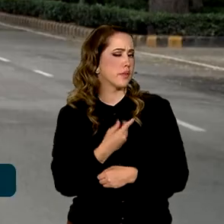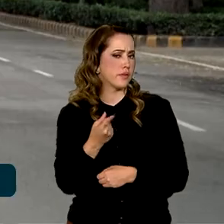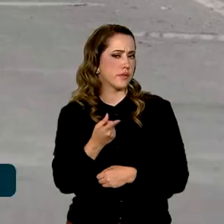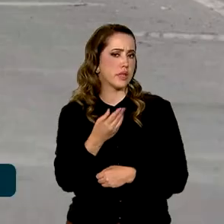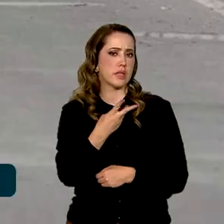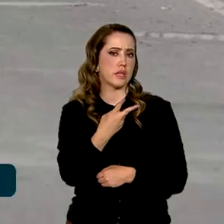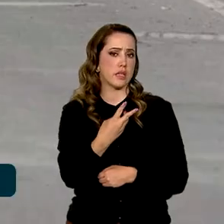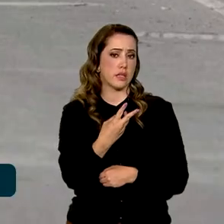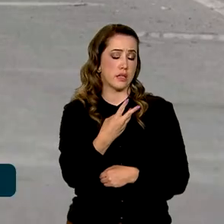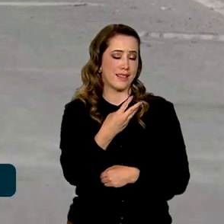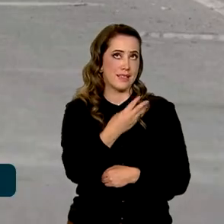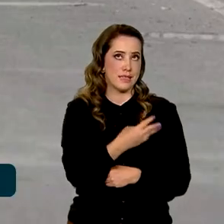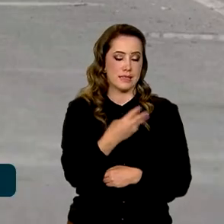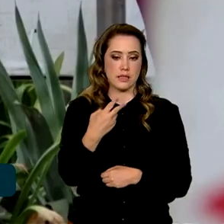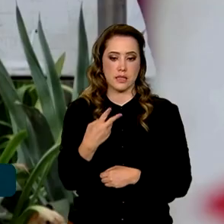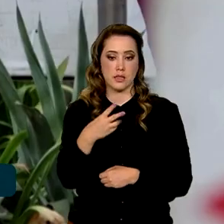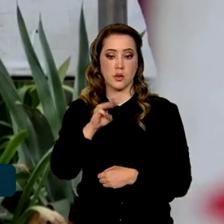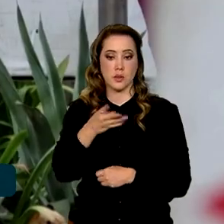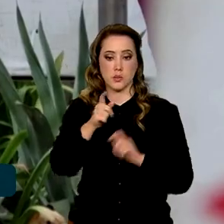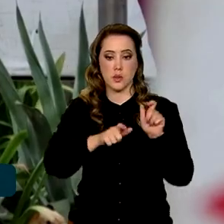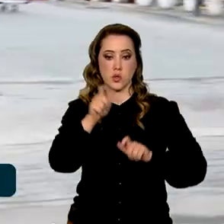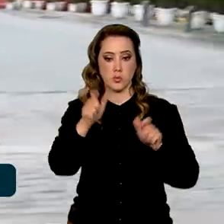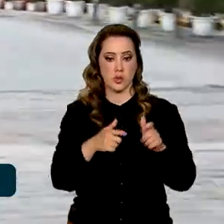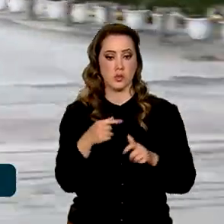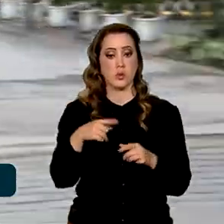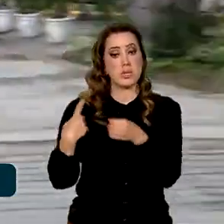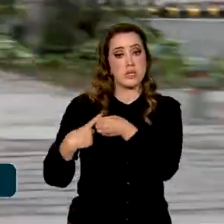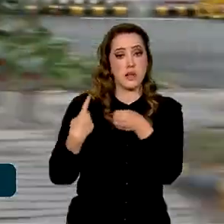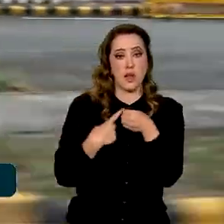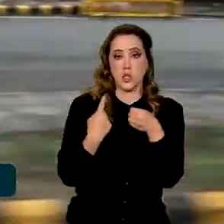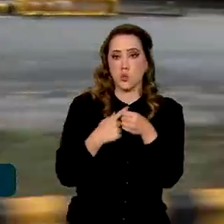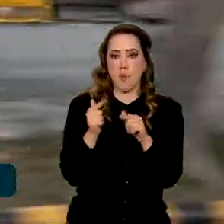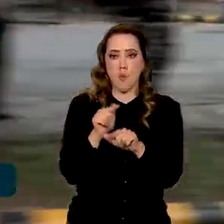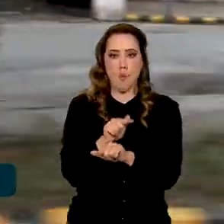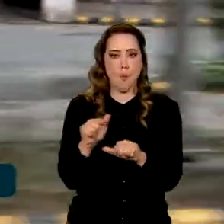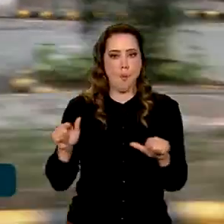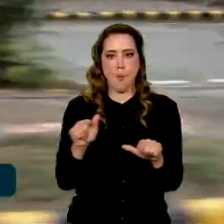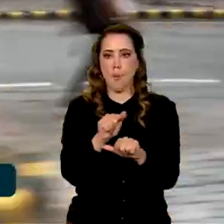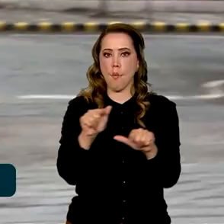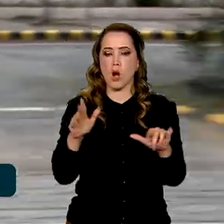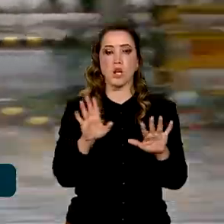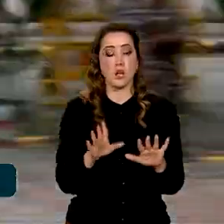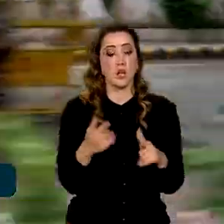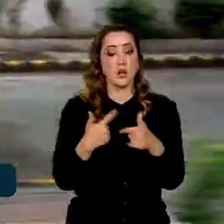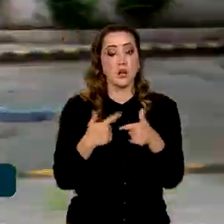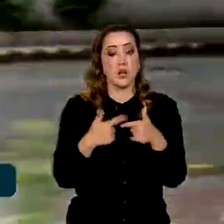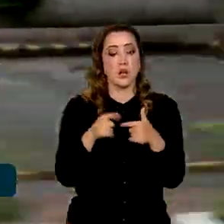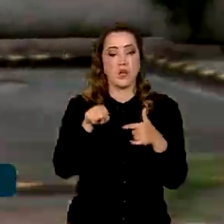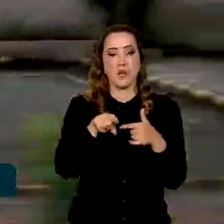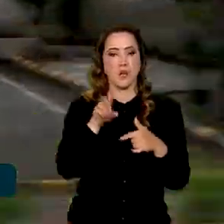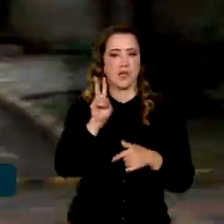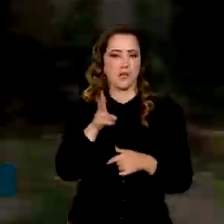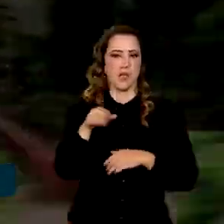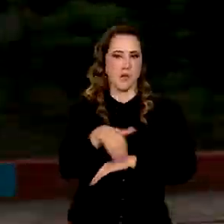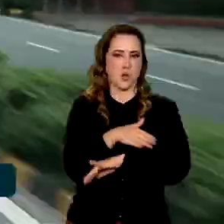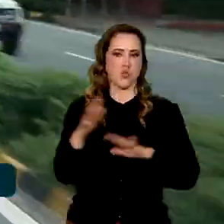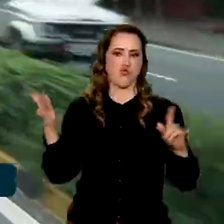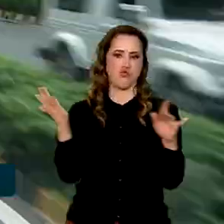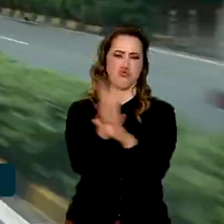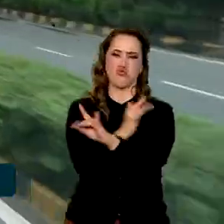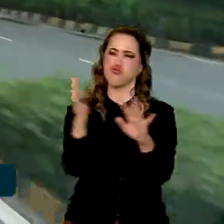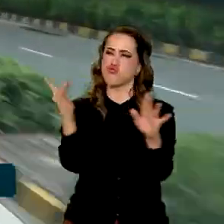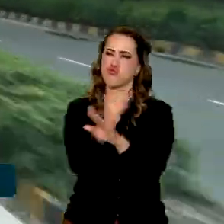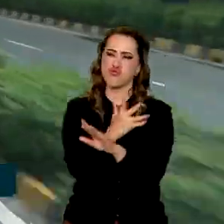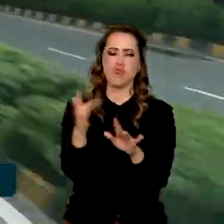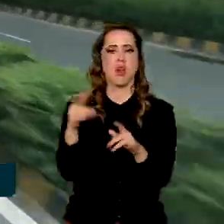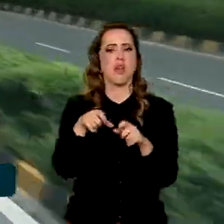áreas ficaram assim, quase desertas. Durante todo o final de semana, o caos das ruas lotadas de carros, motos